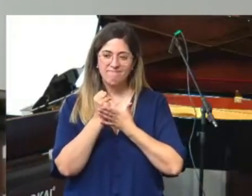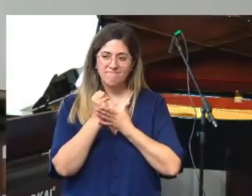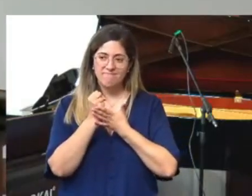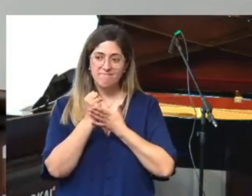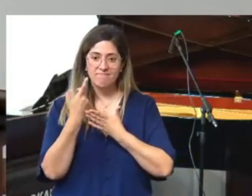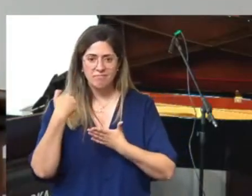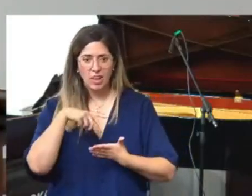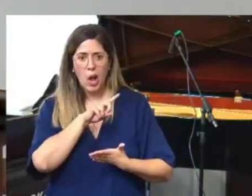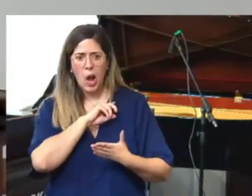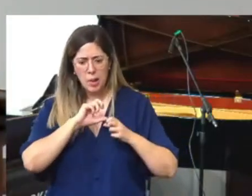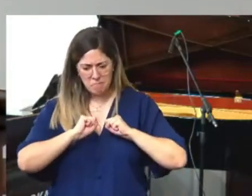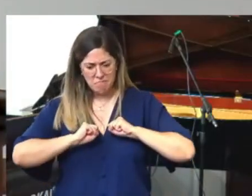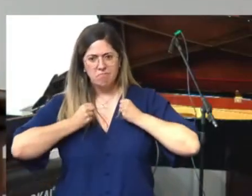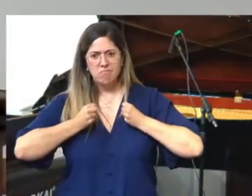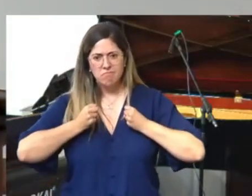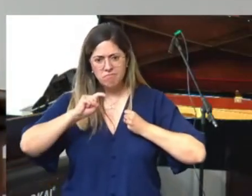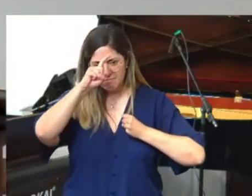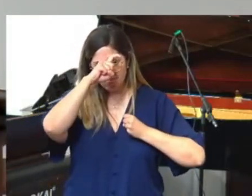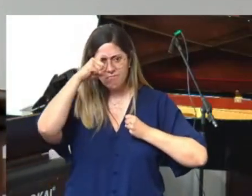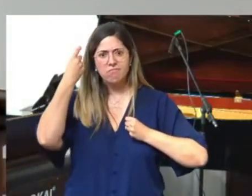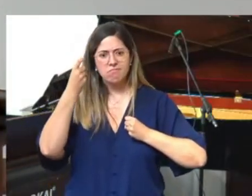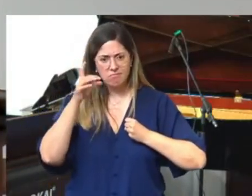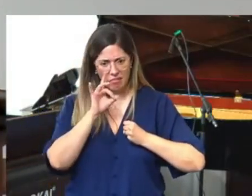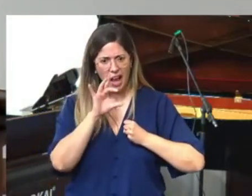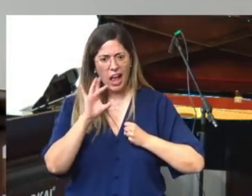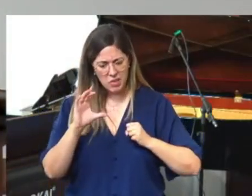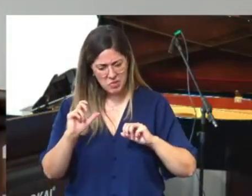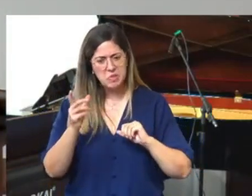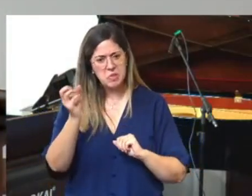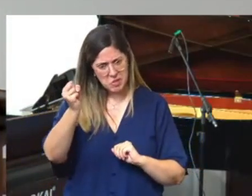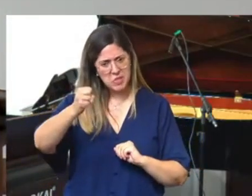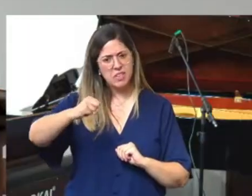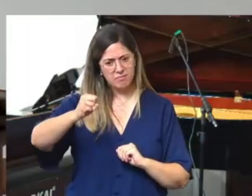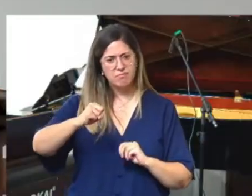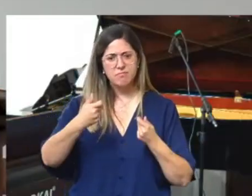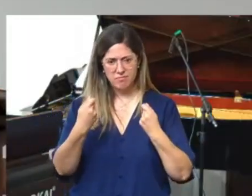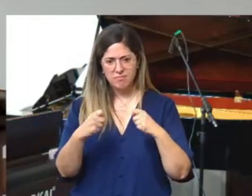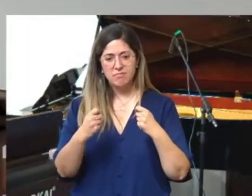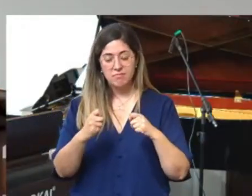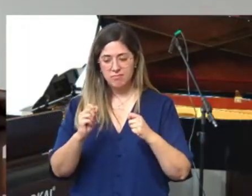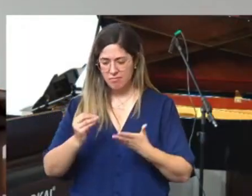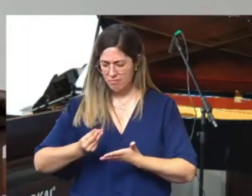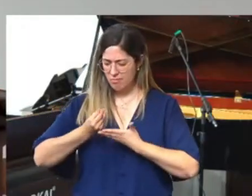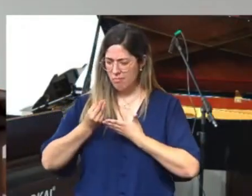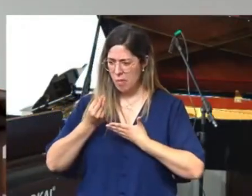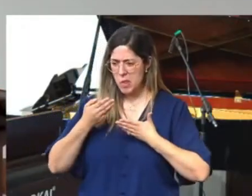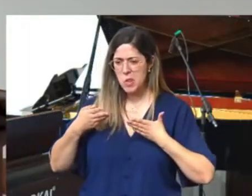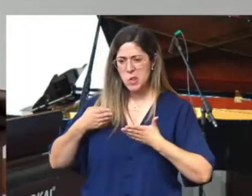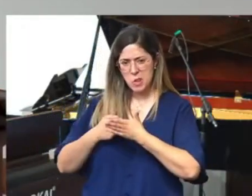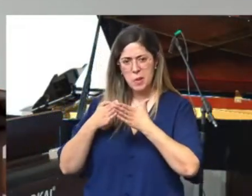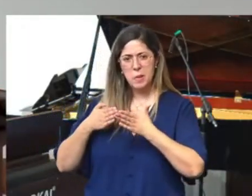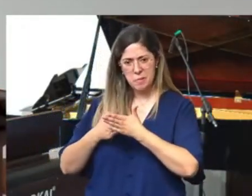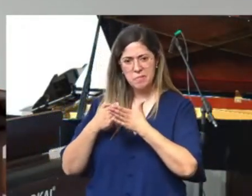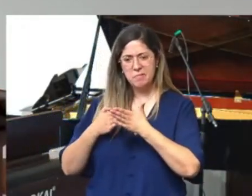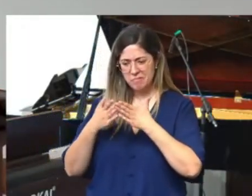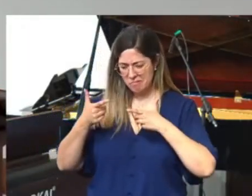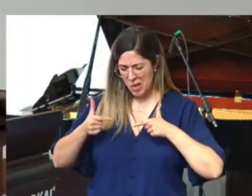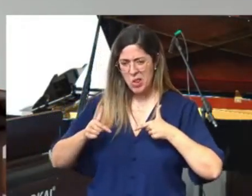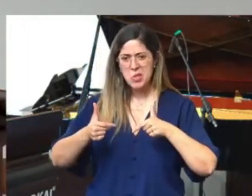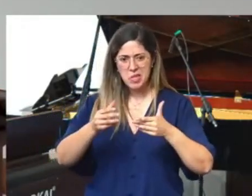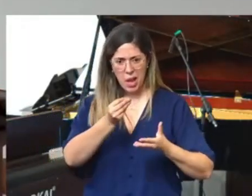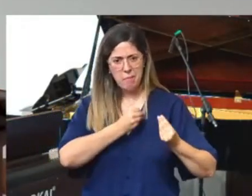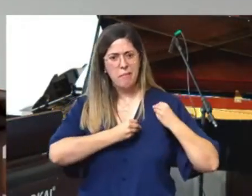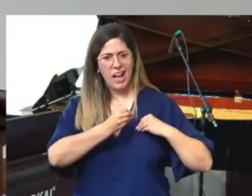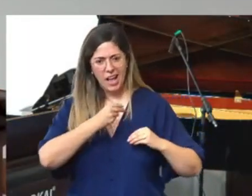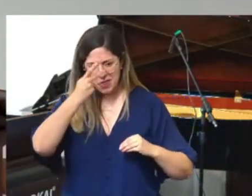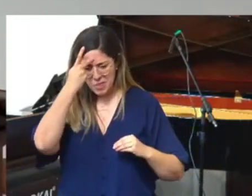De que devemos nos esforçar, sim. De que devemos olhar para a nossa vida e confrontar os nossos pecados. De que